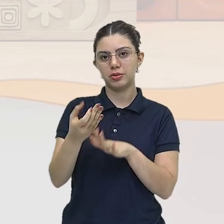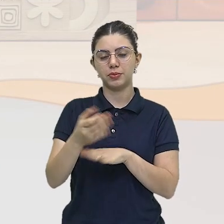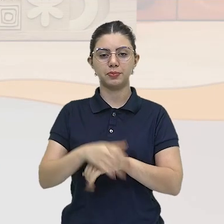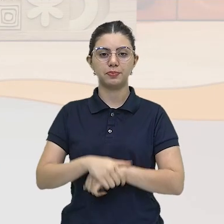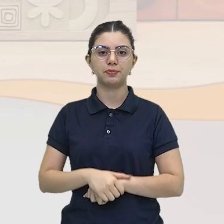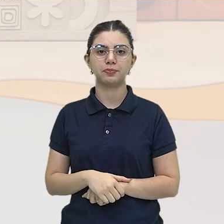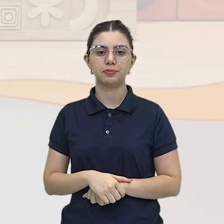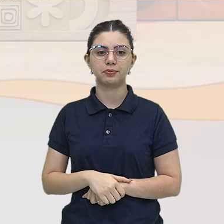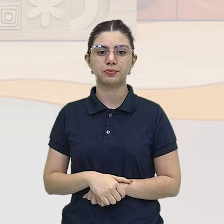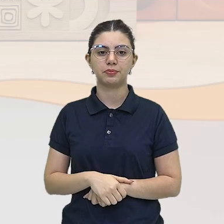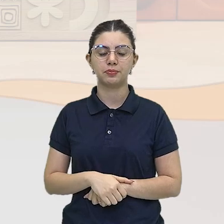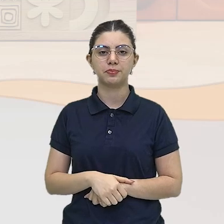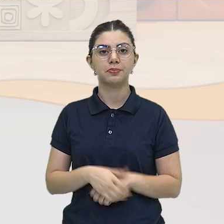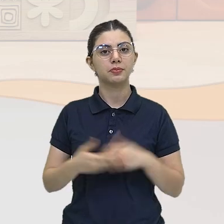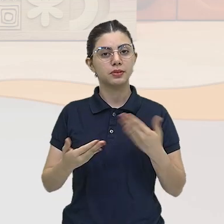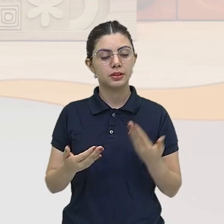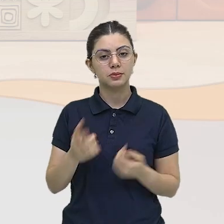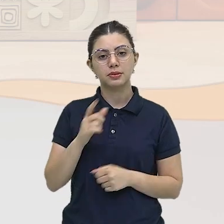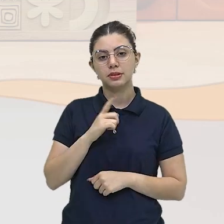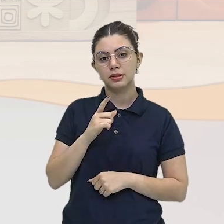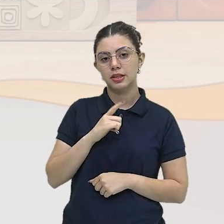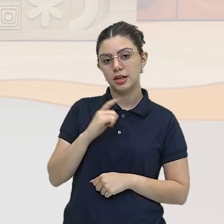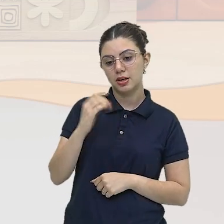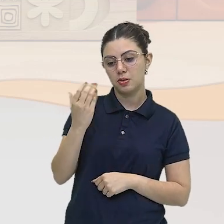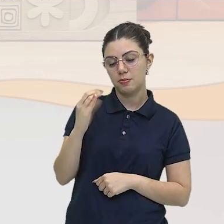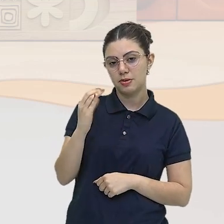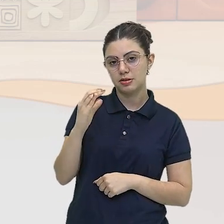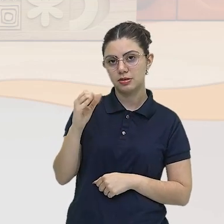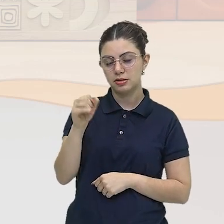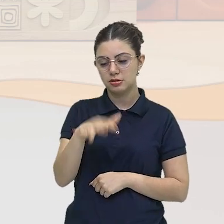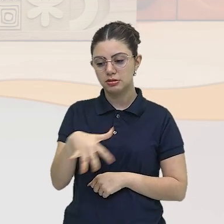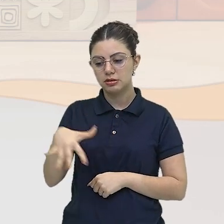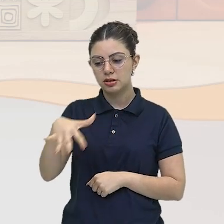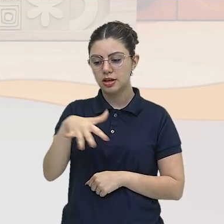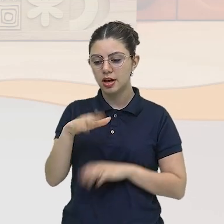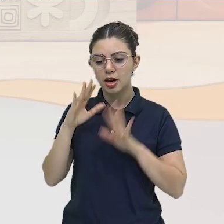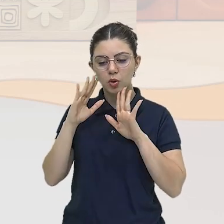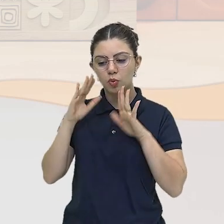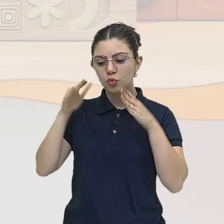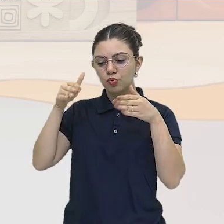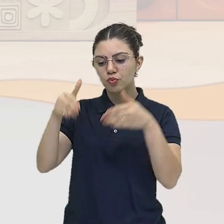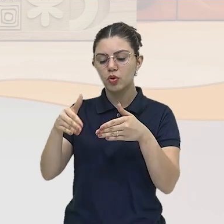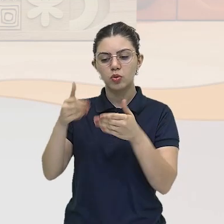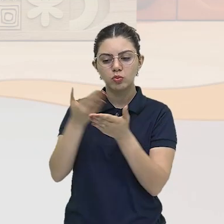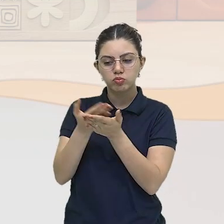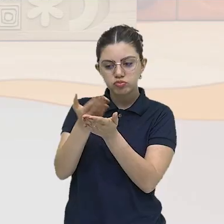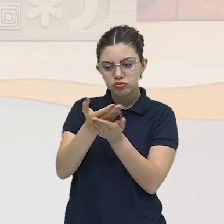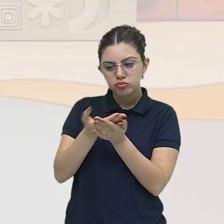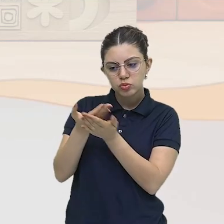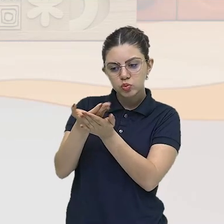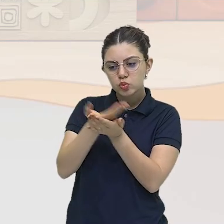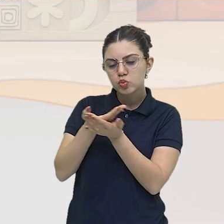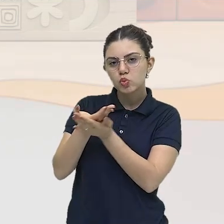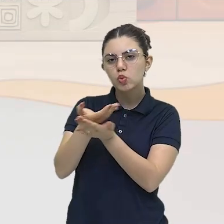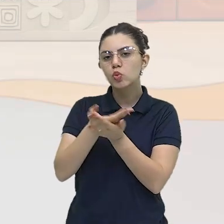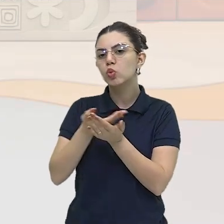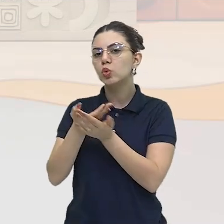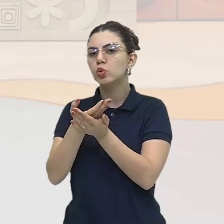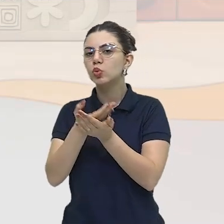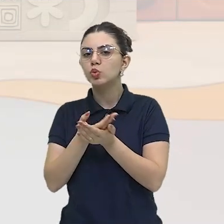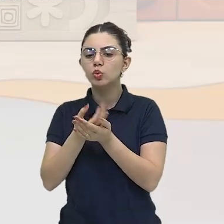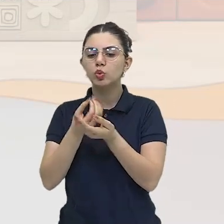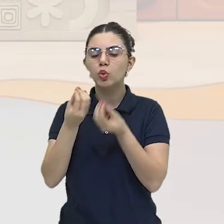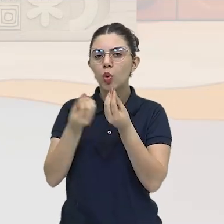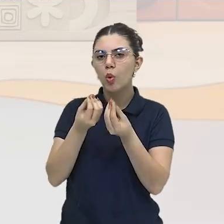Existe uma ciência que se ocupa em estudar, em desvendar os